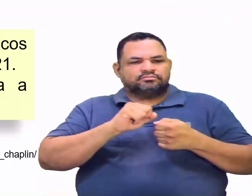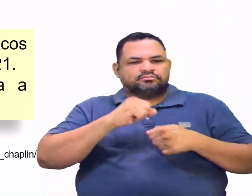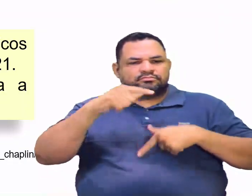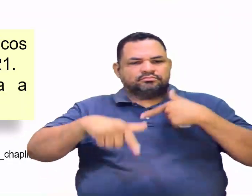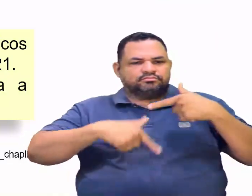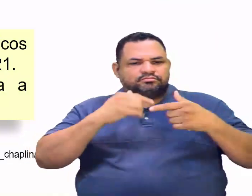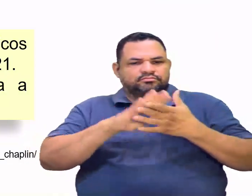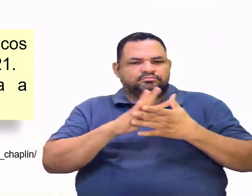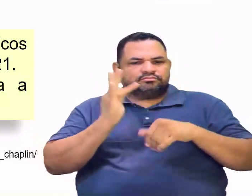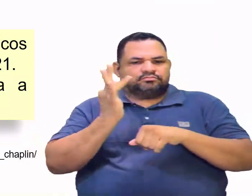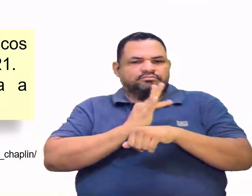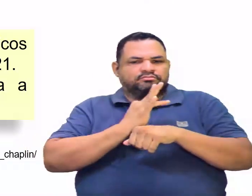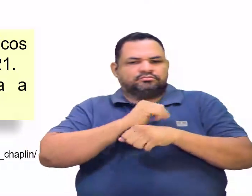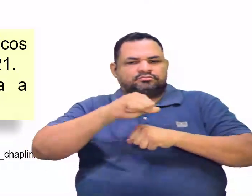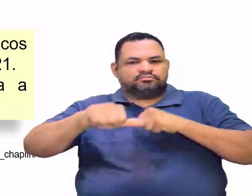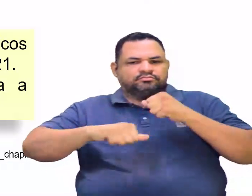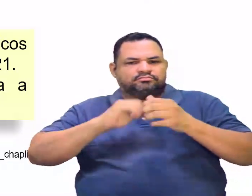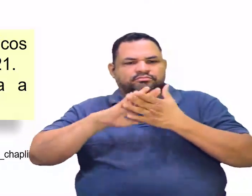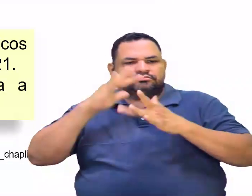filmes que se tornaram